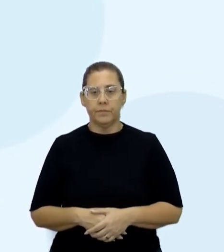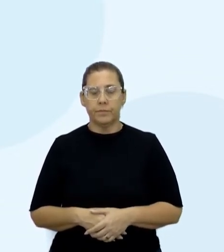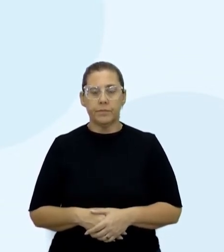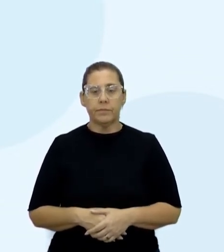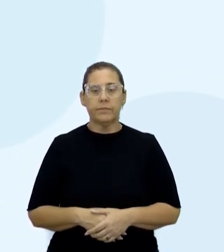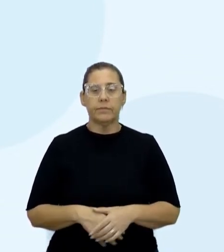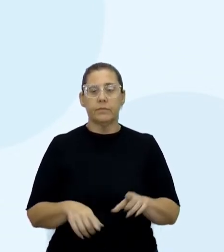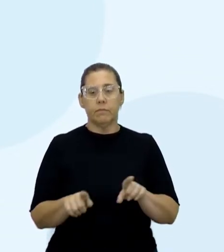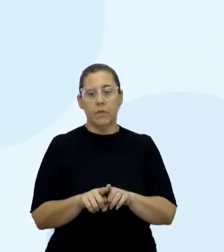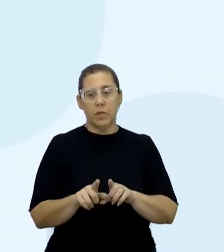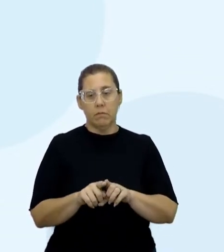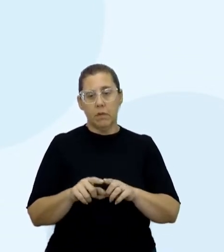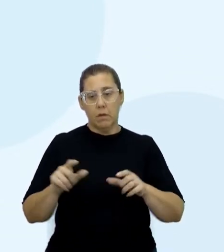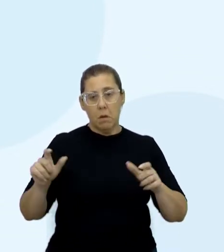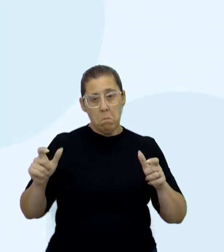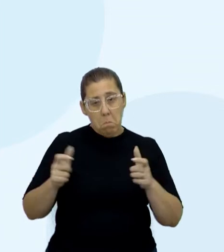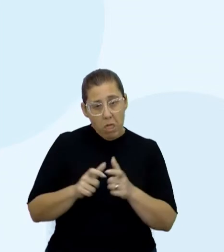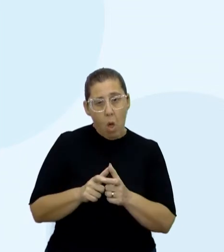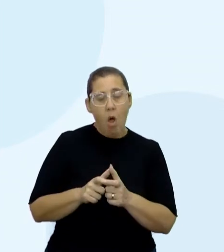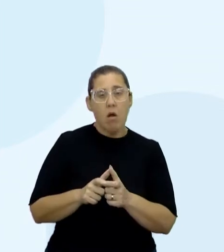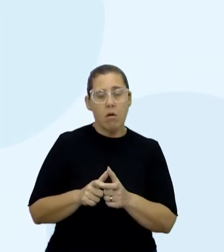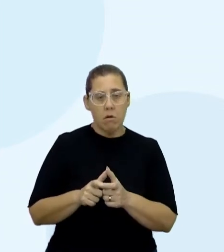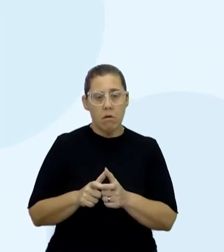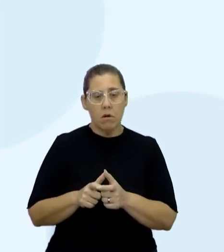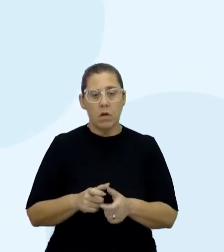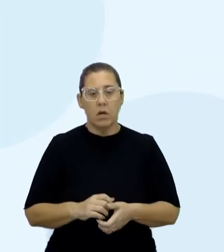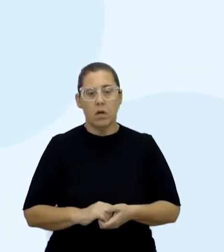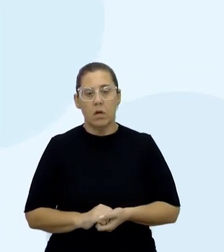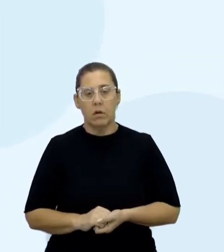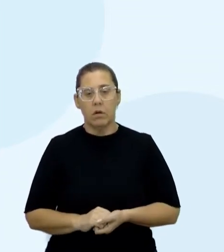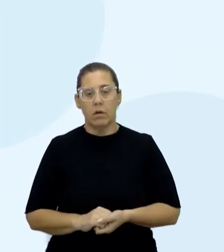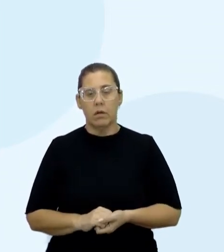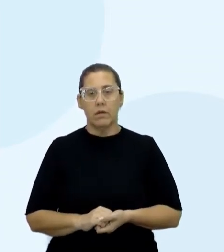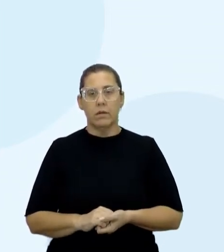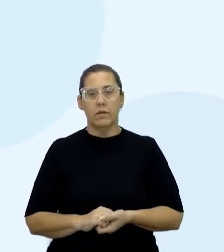e ela é menor que o objeto.